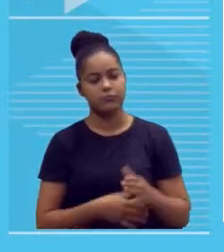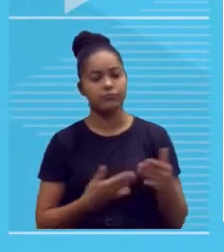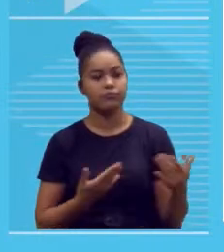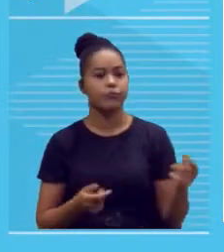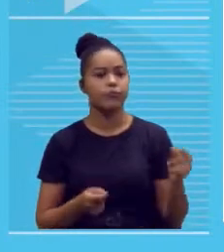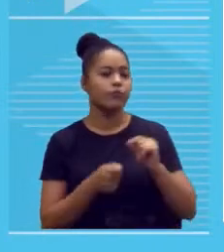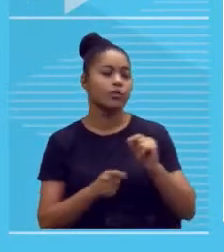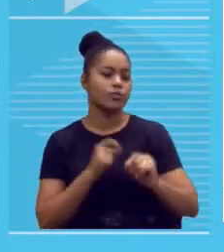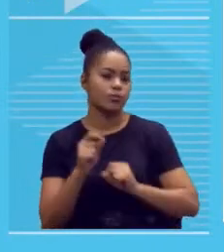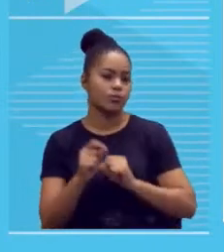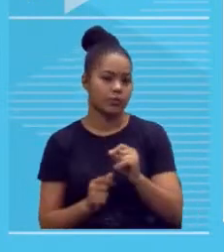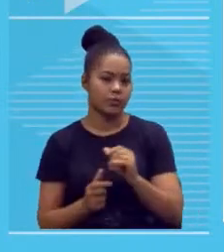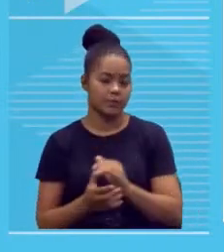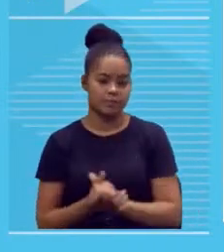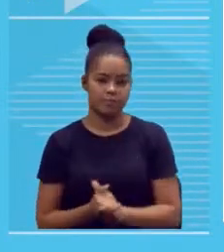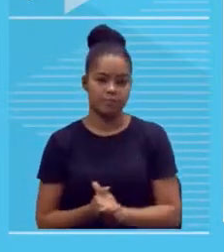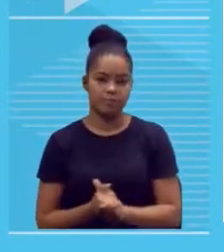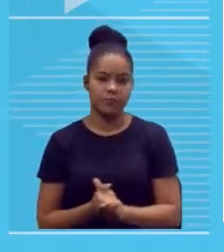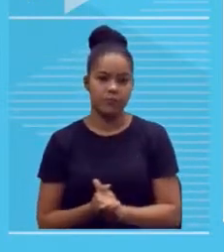de